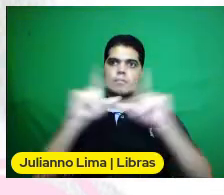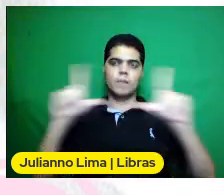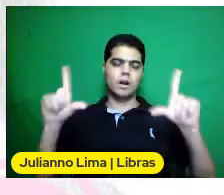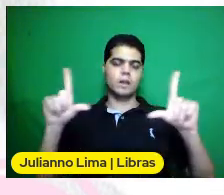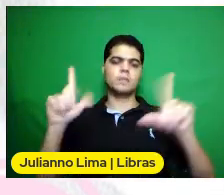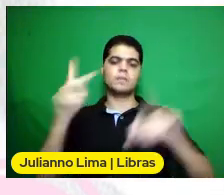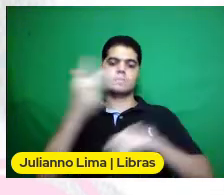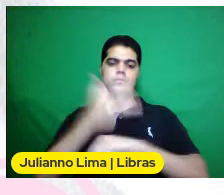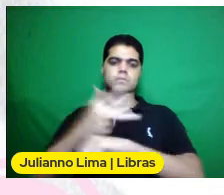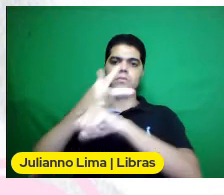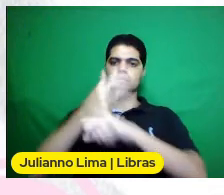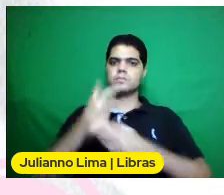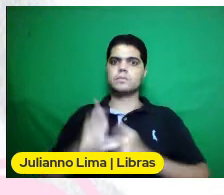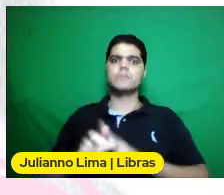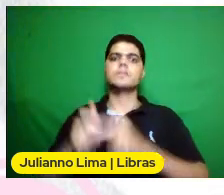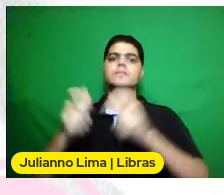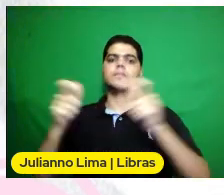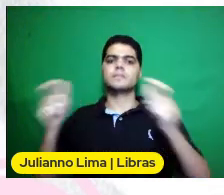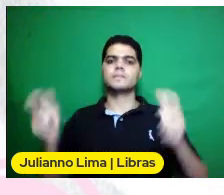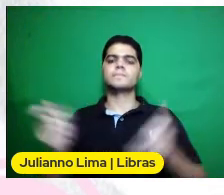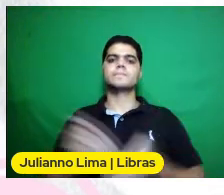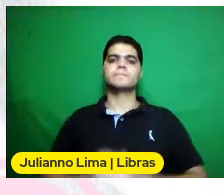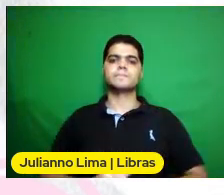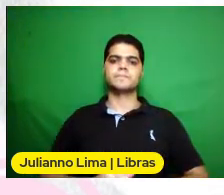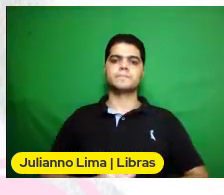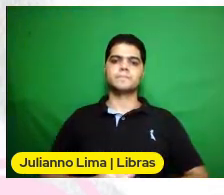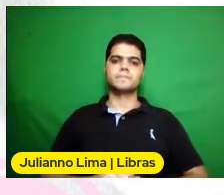essas proporções.